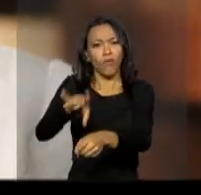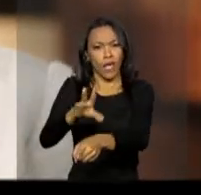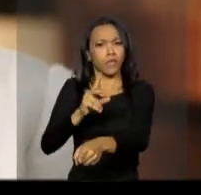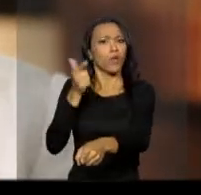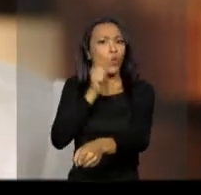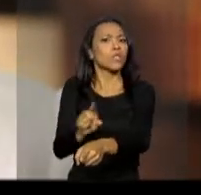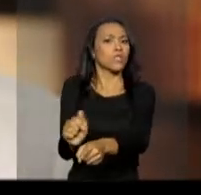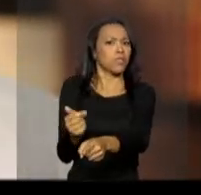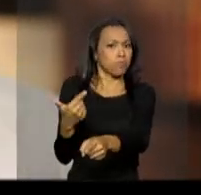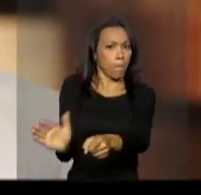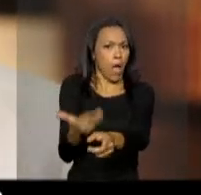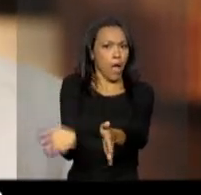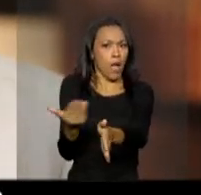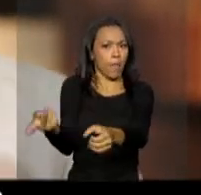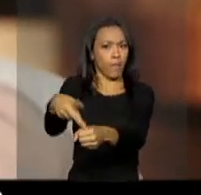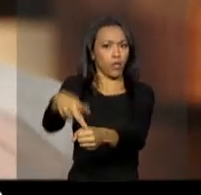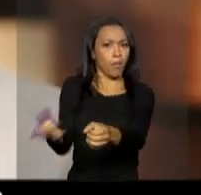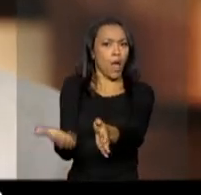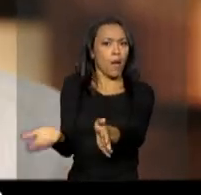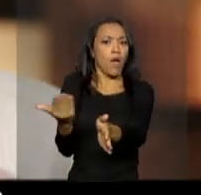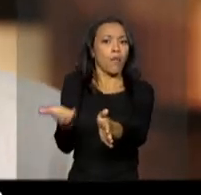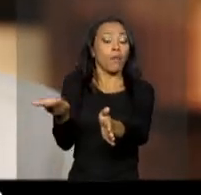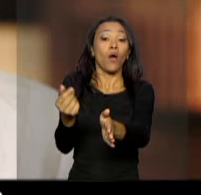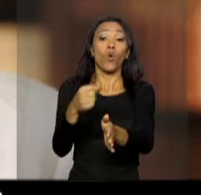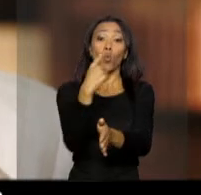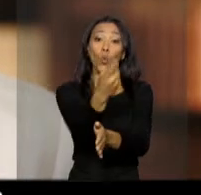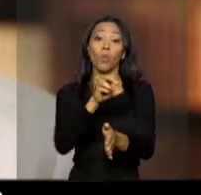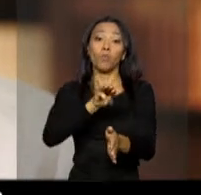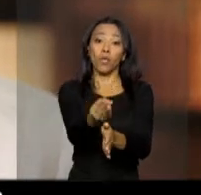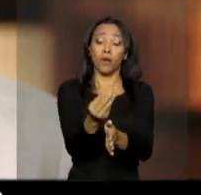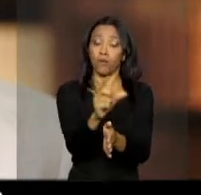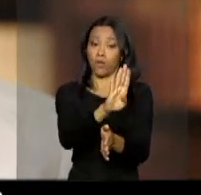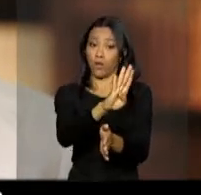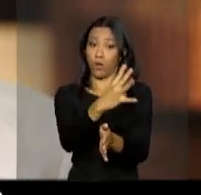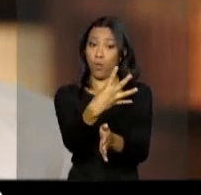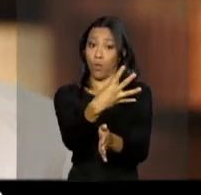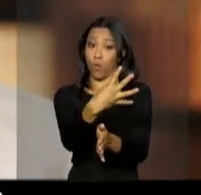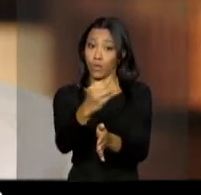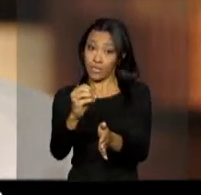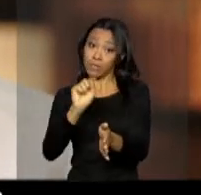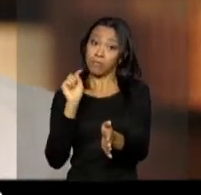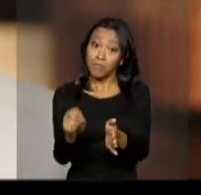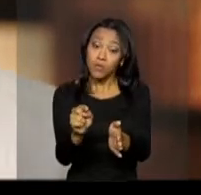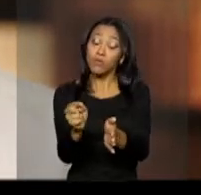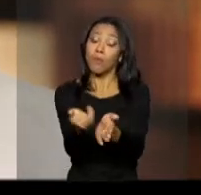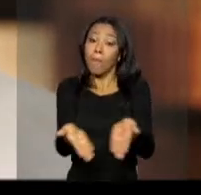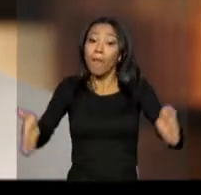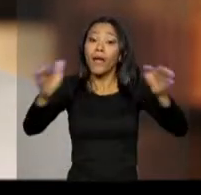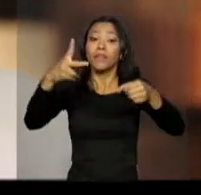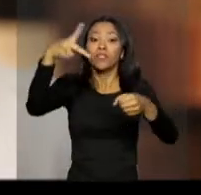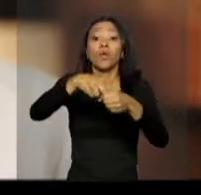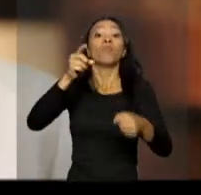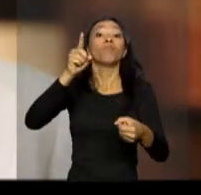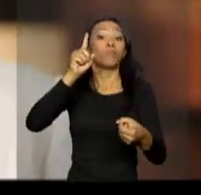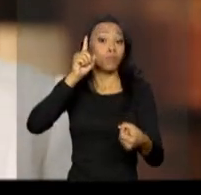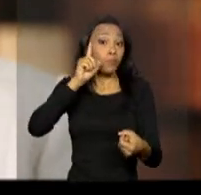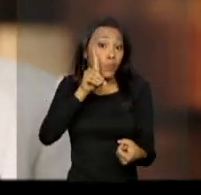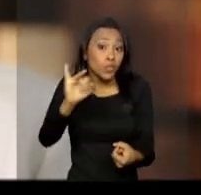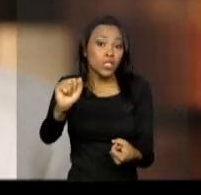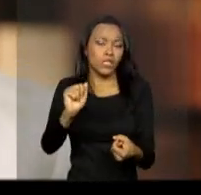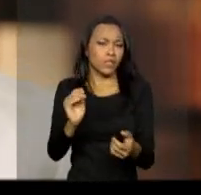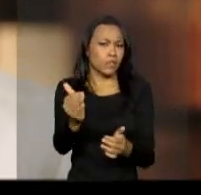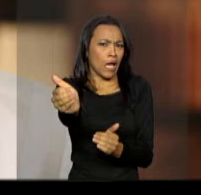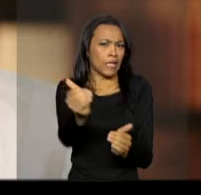seu pico de produção, 1 milhão e 400 mil barris de óleo por dia. Ou seja, daqui a